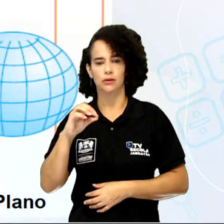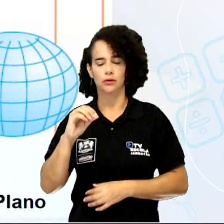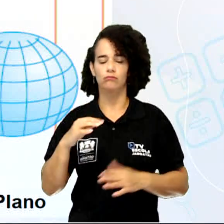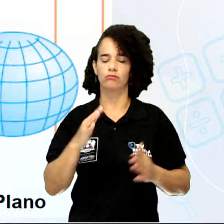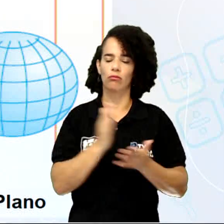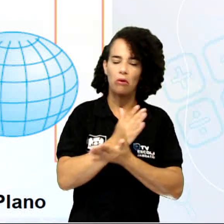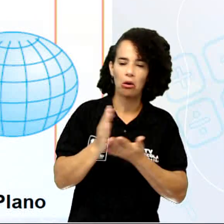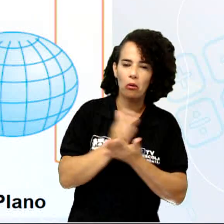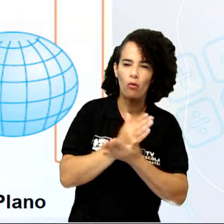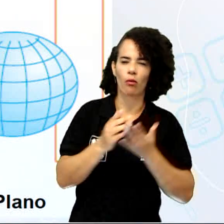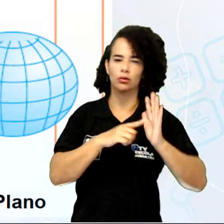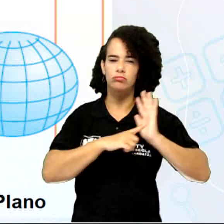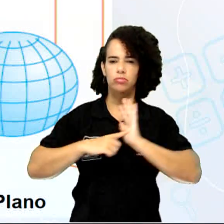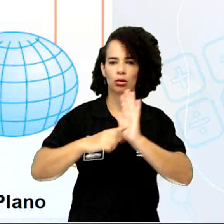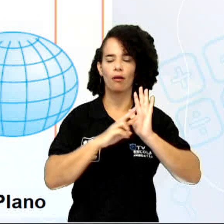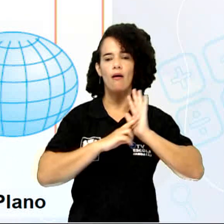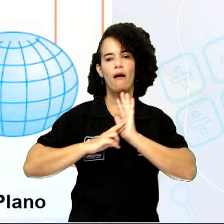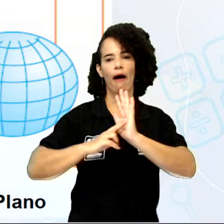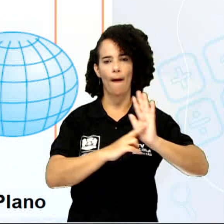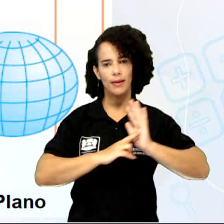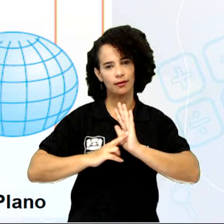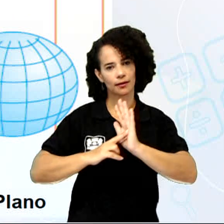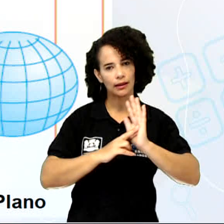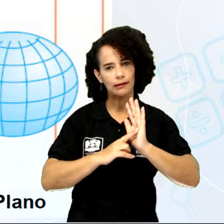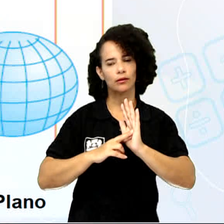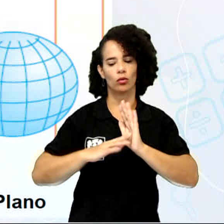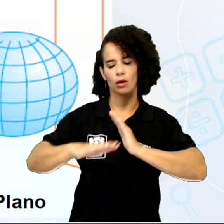projeções, as representações das áreas mais